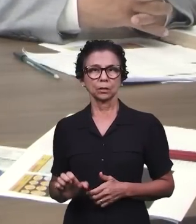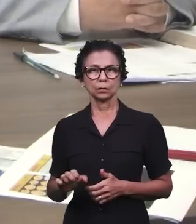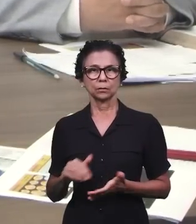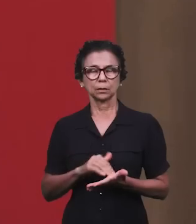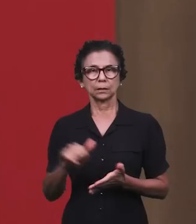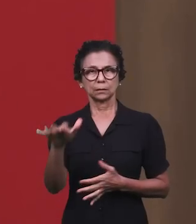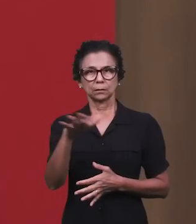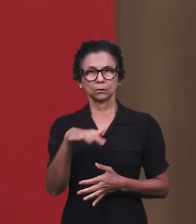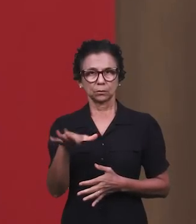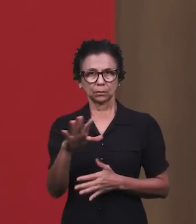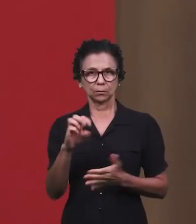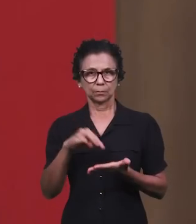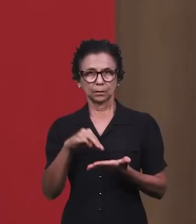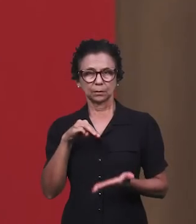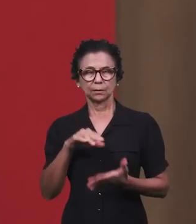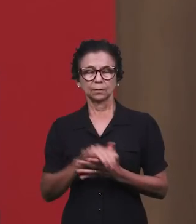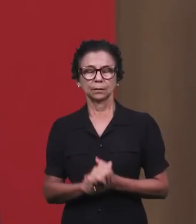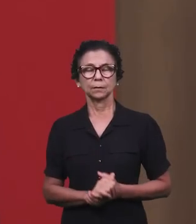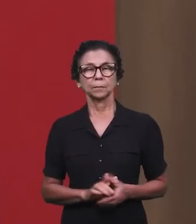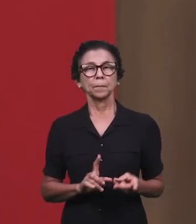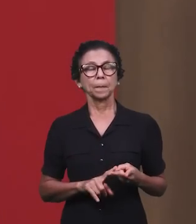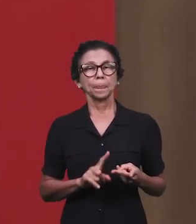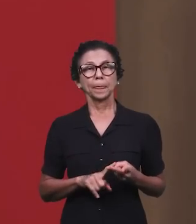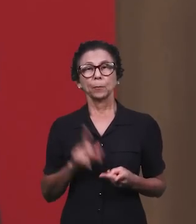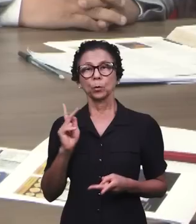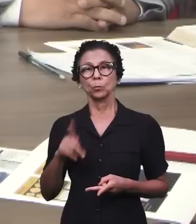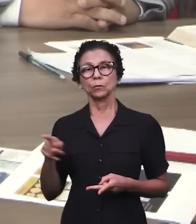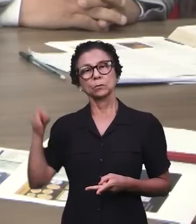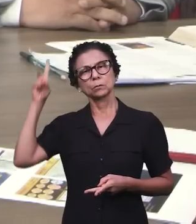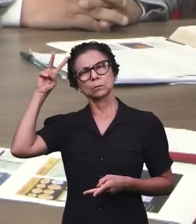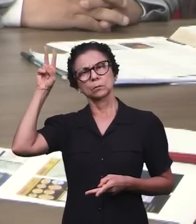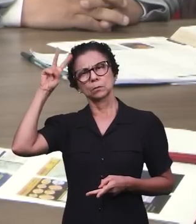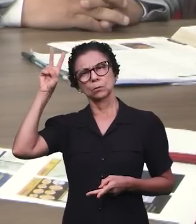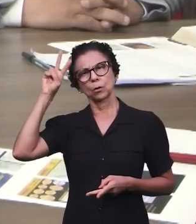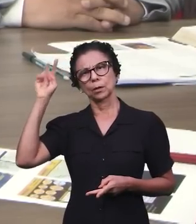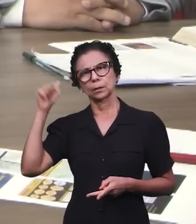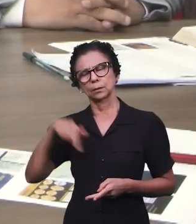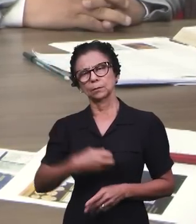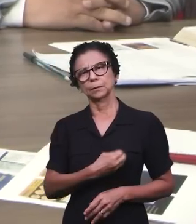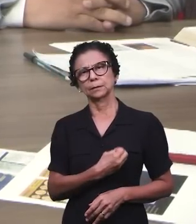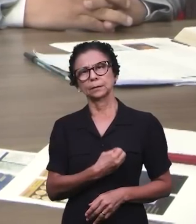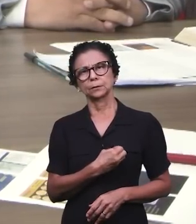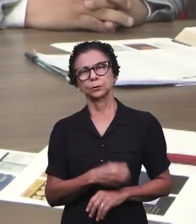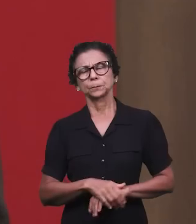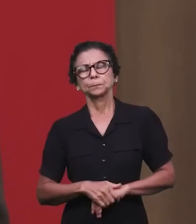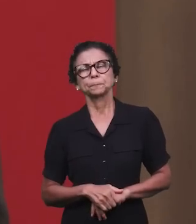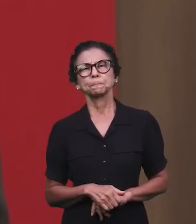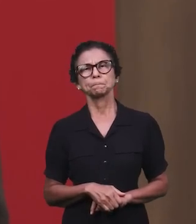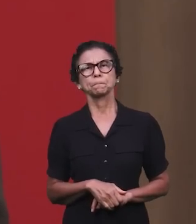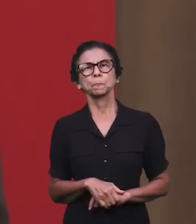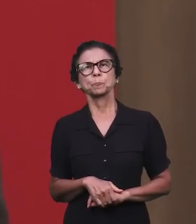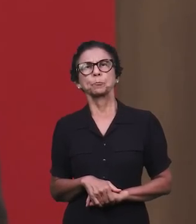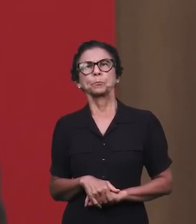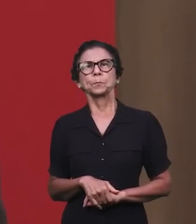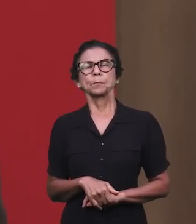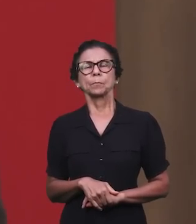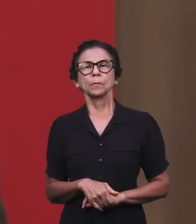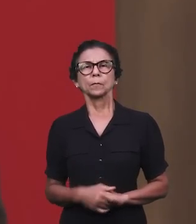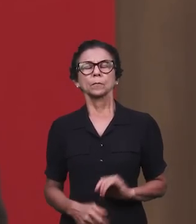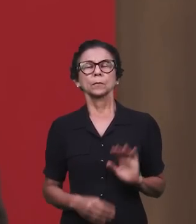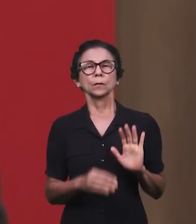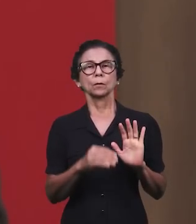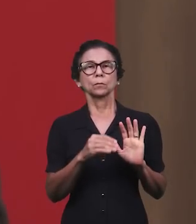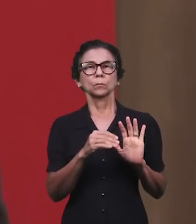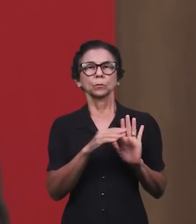também o pastor Serlon, historiador, professor de História. A paz do Senhor Jesus aos irmãos. No episódio